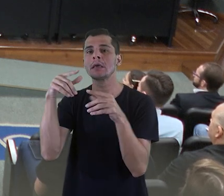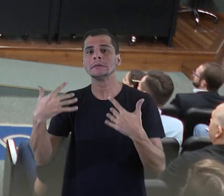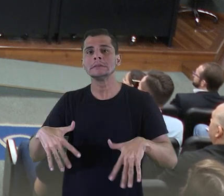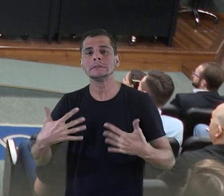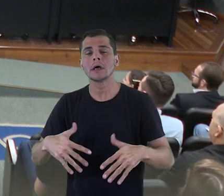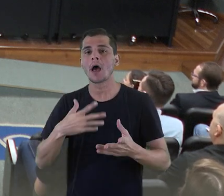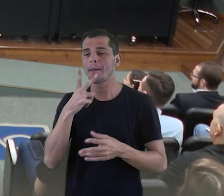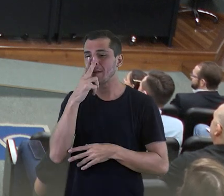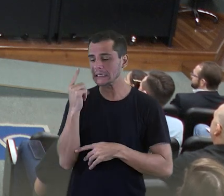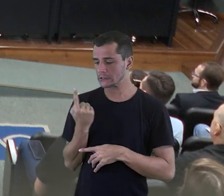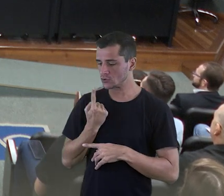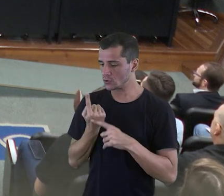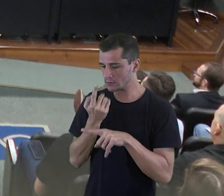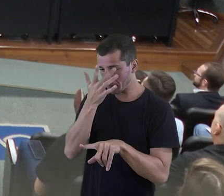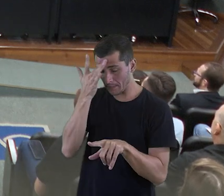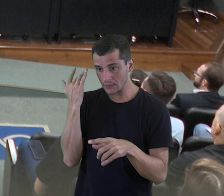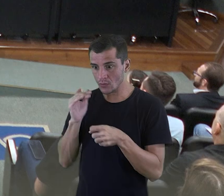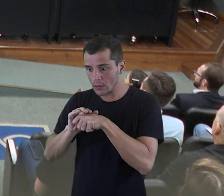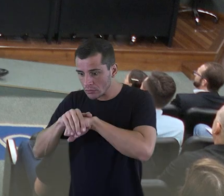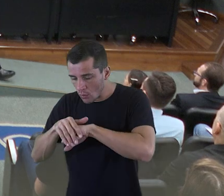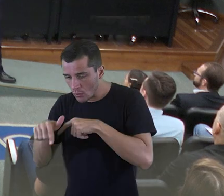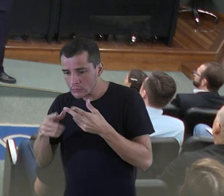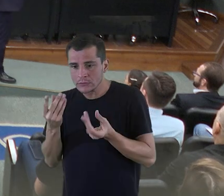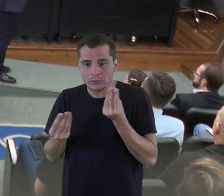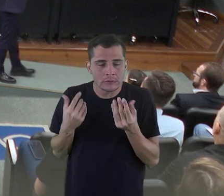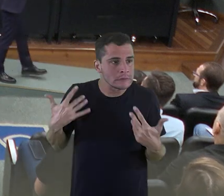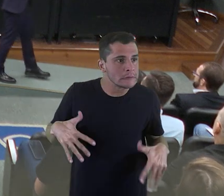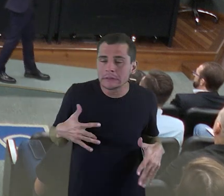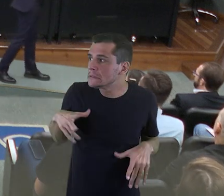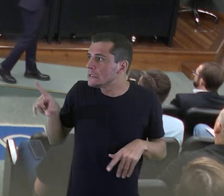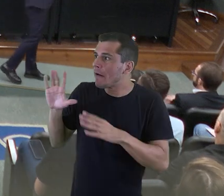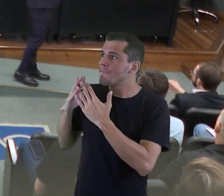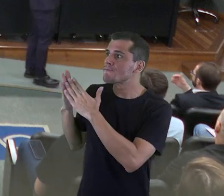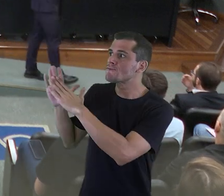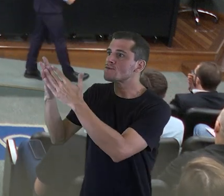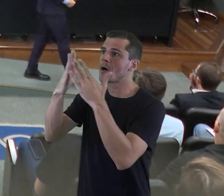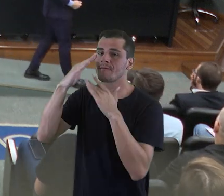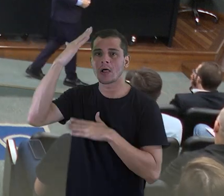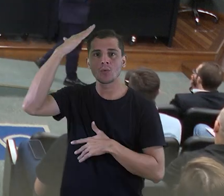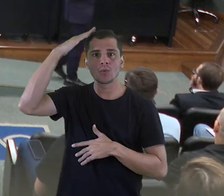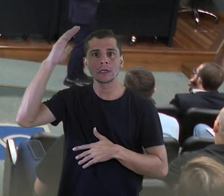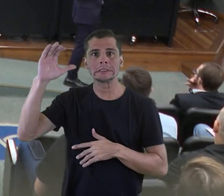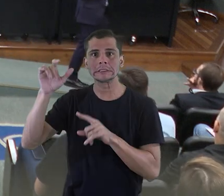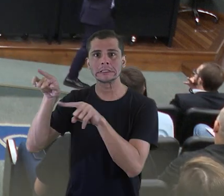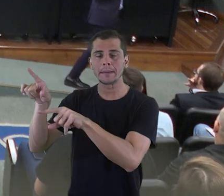embaixo de uma trincheira escura, com o sinal vermelho fechado e sem radar.